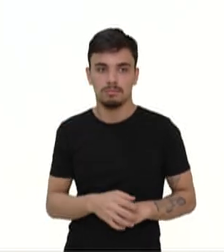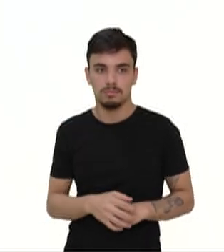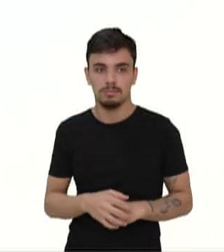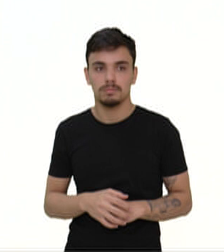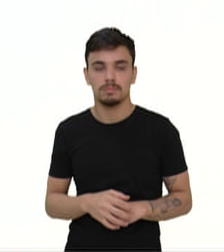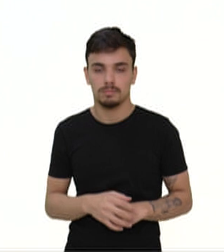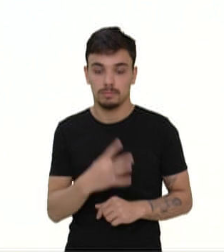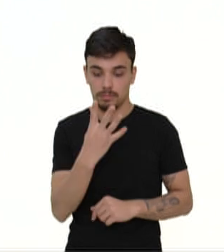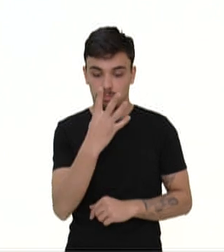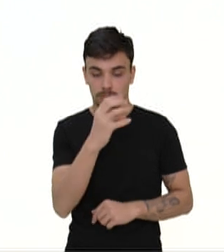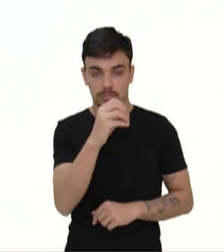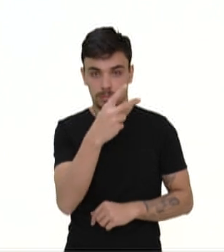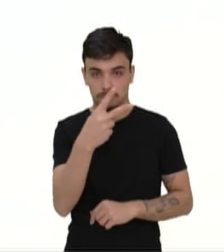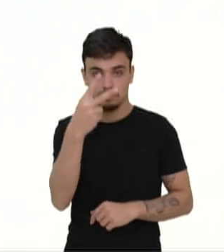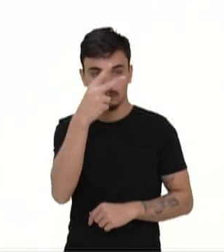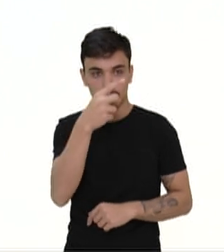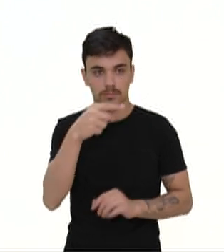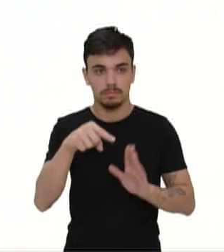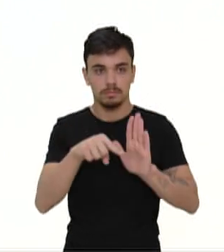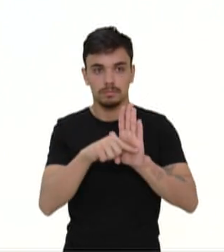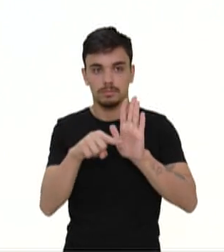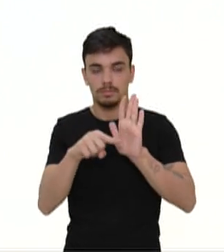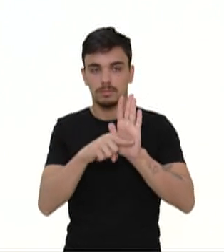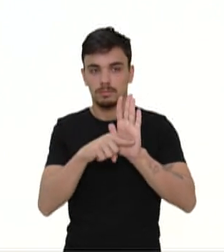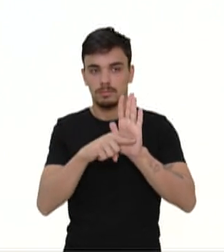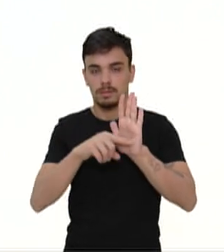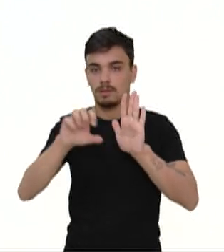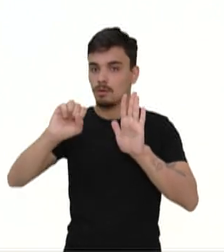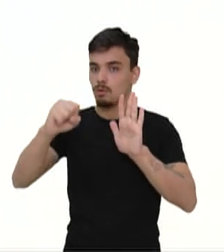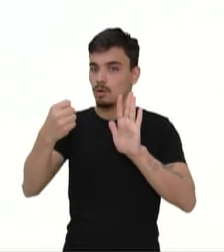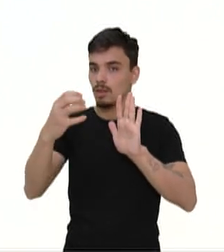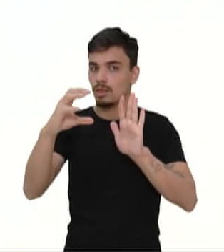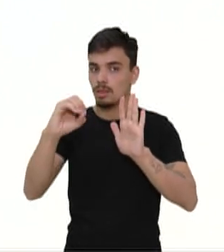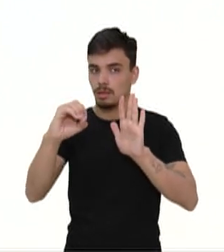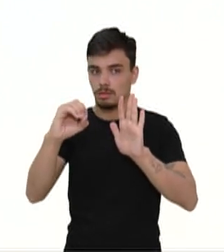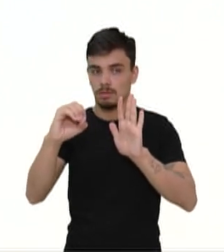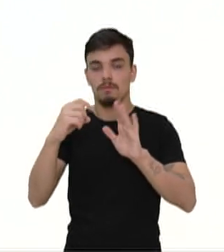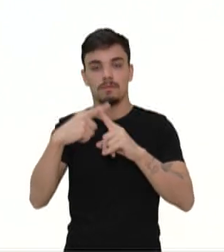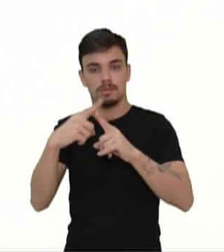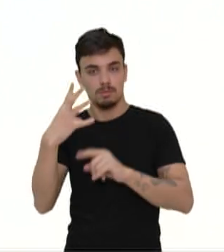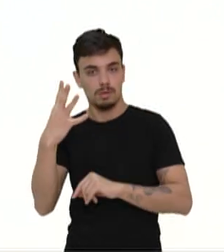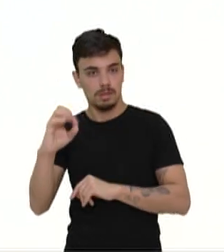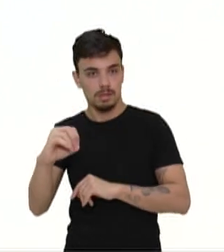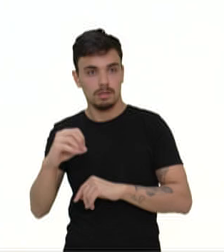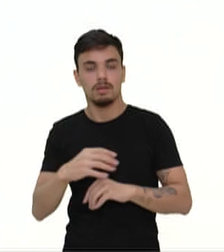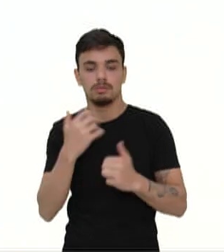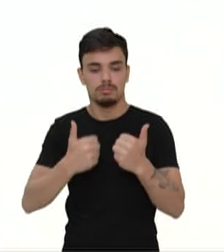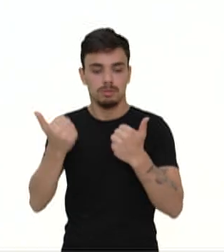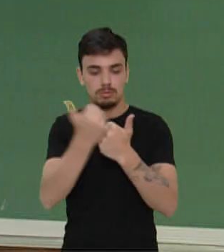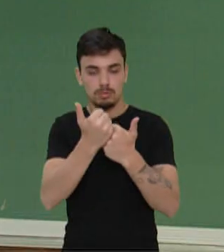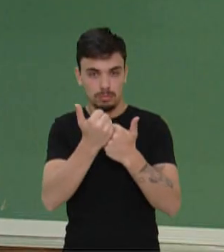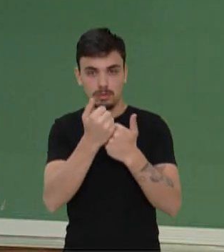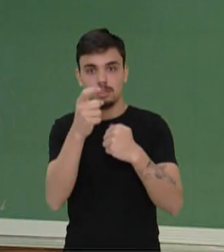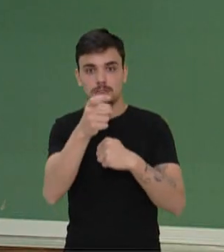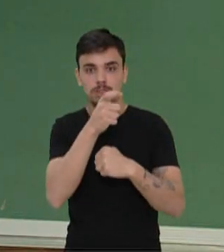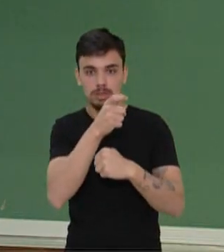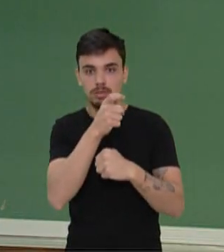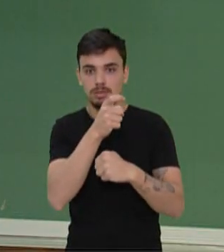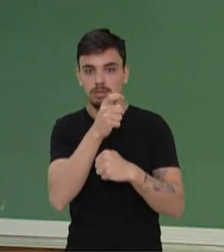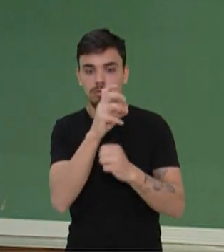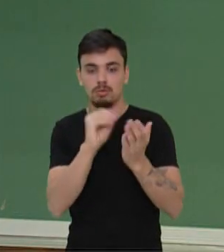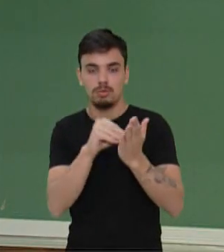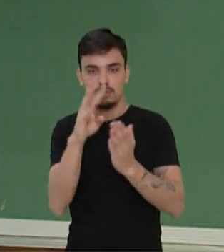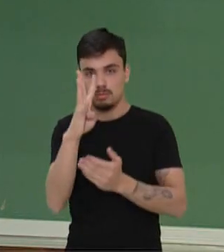quadrado, então vai ficar 40 ao quadrado. Aqui é 80 vezes x, então 80 vezes 40. O que eu fiz? Eu substituí o x por 40,